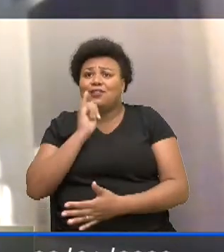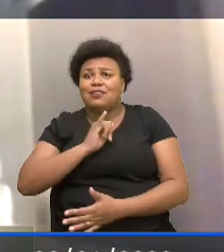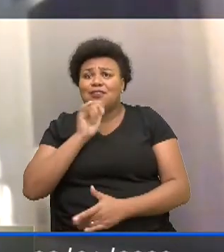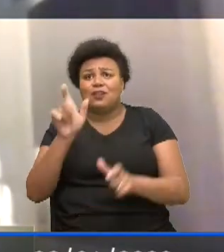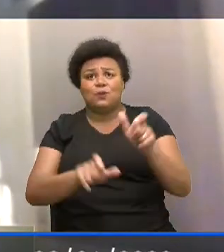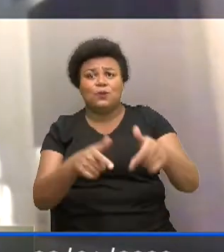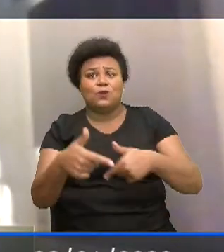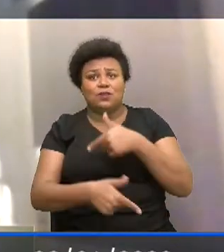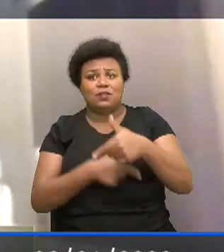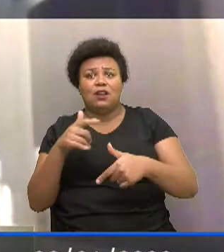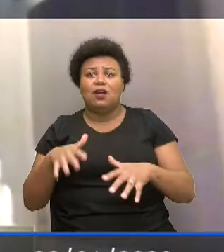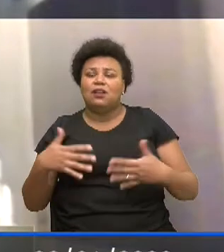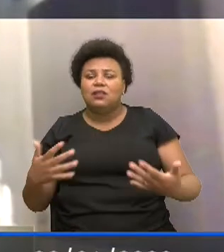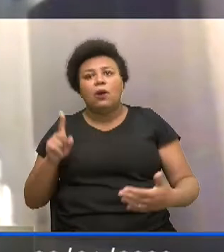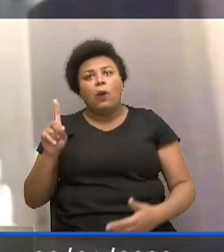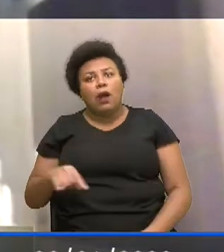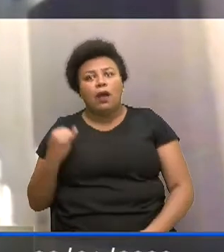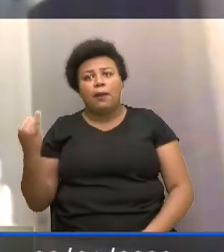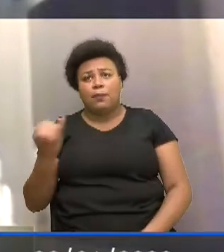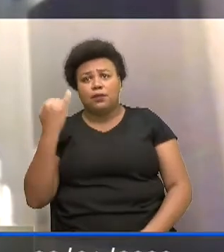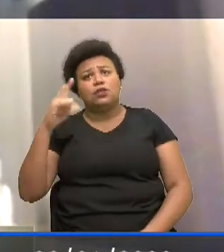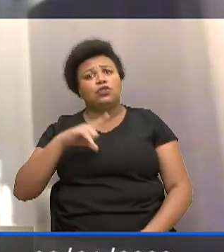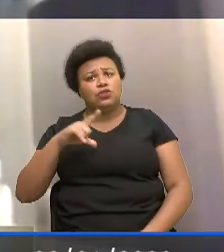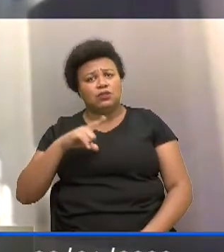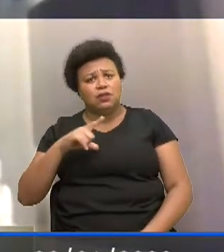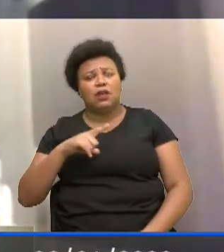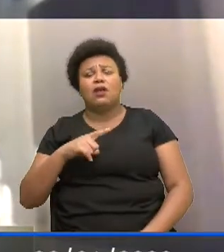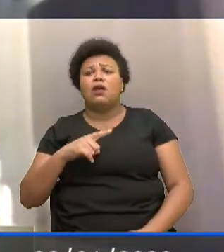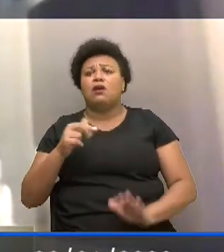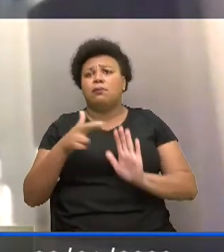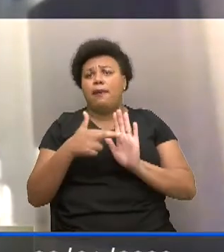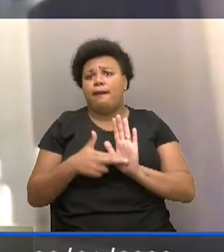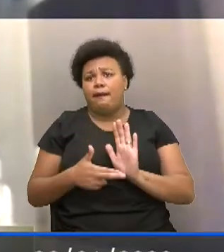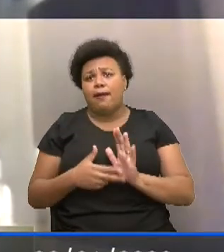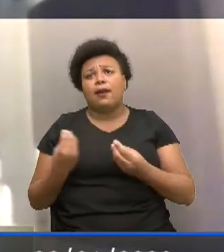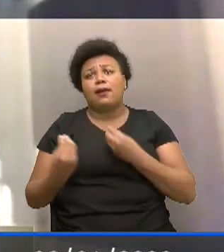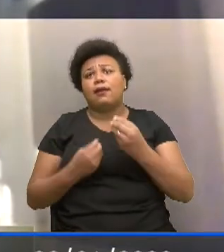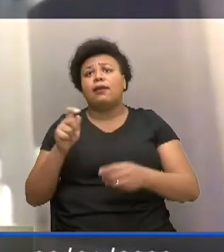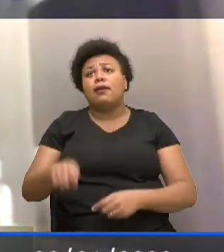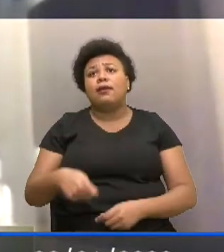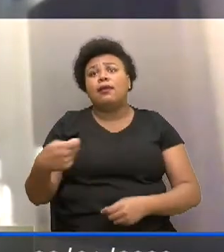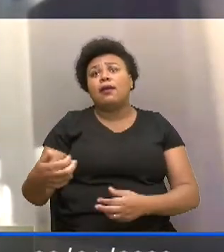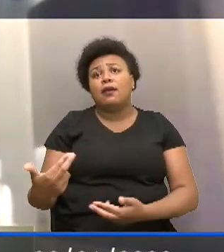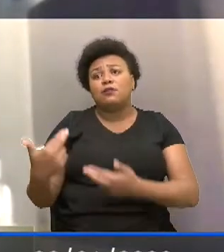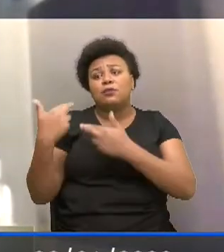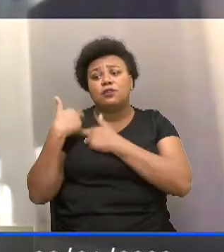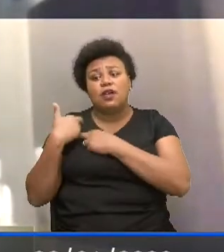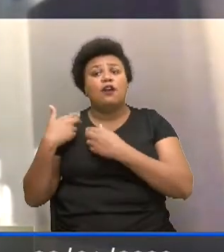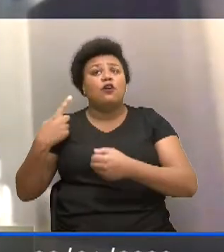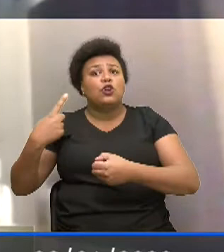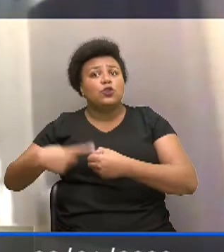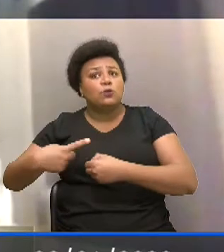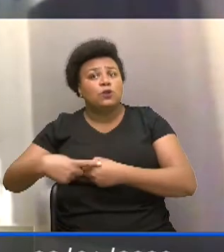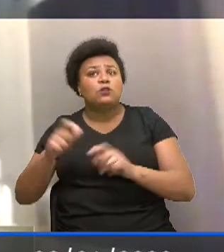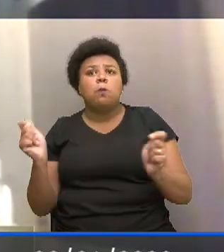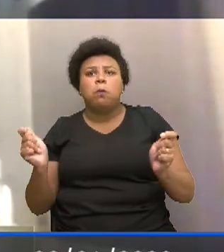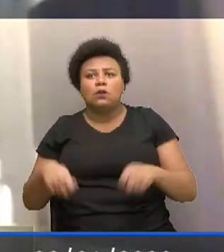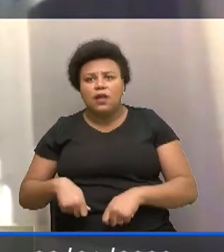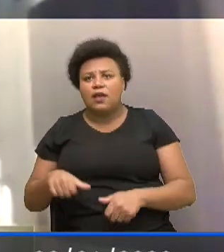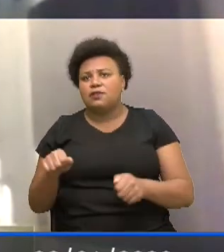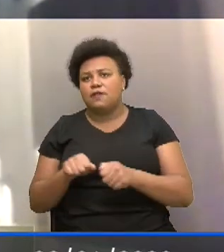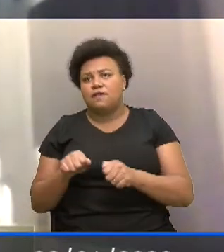trabalhadores. Então, seria importante até termos uma definição sobre essa responsabilidade, que os municípios, né, pudessem